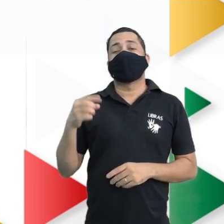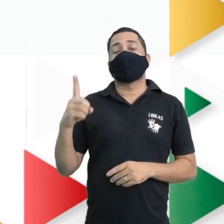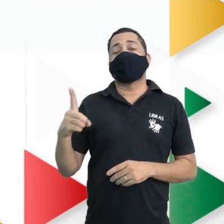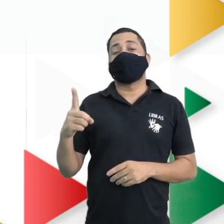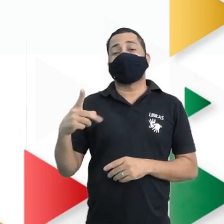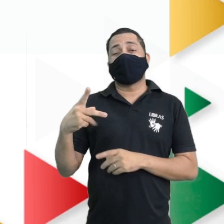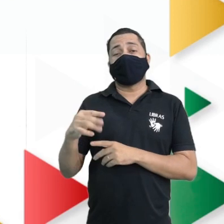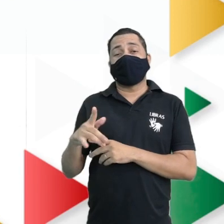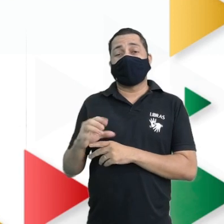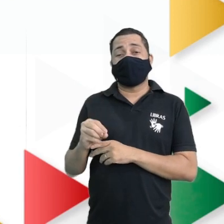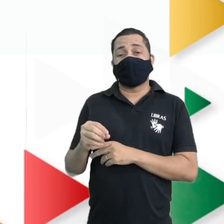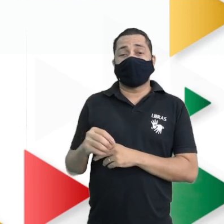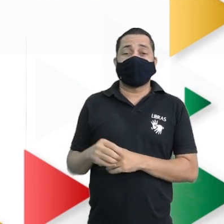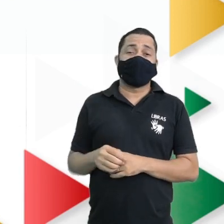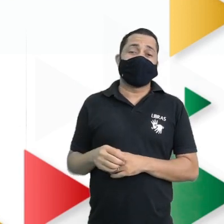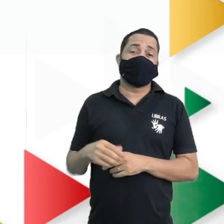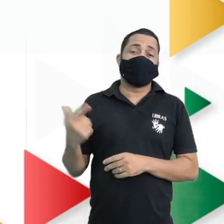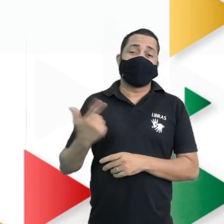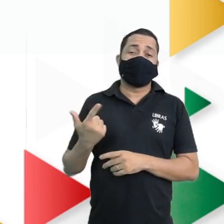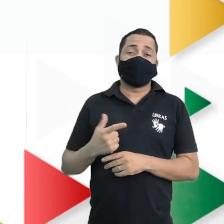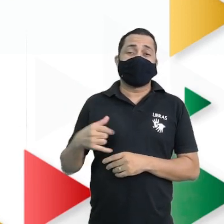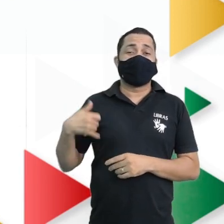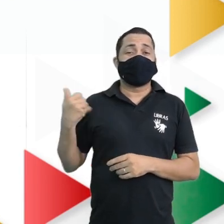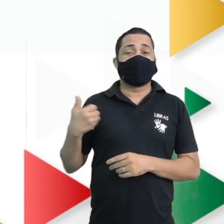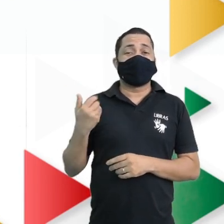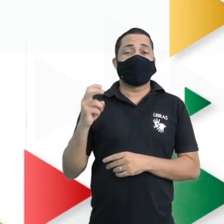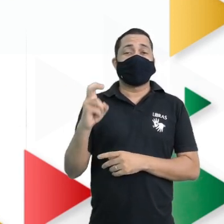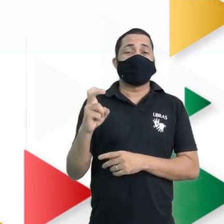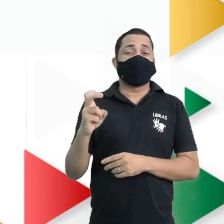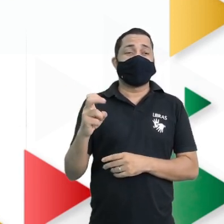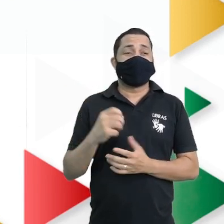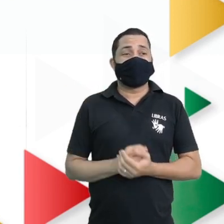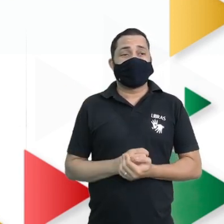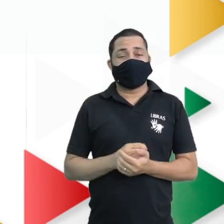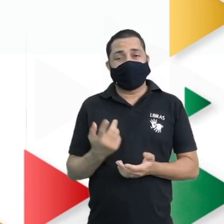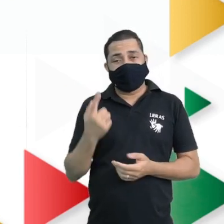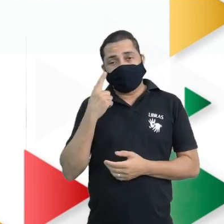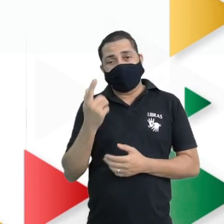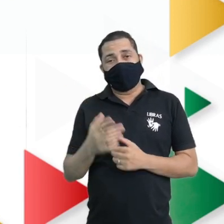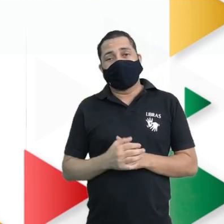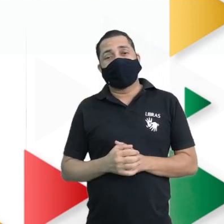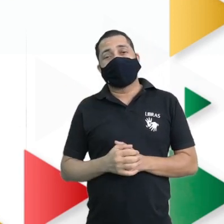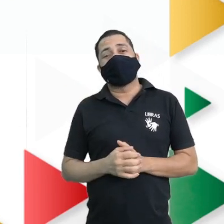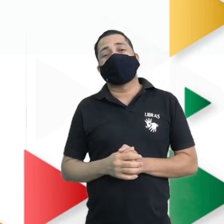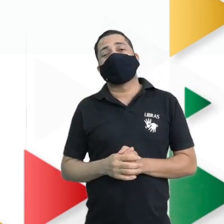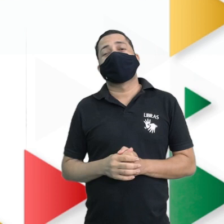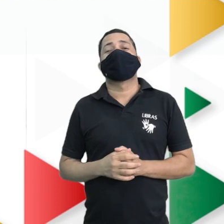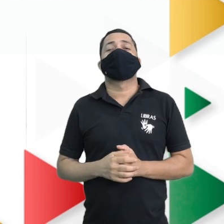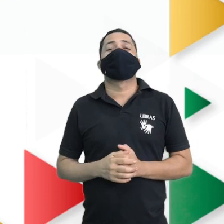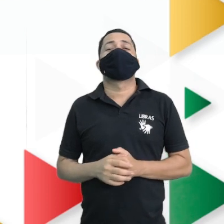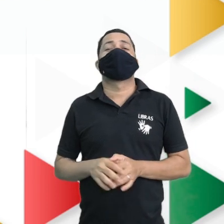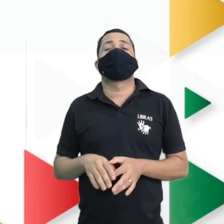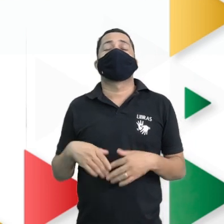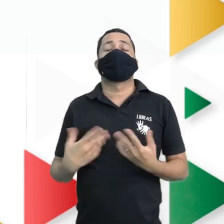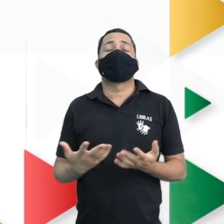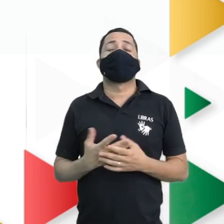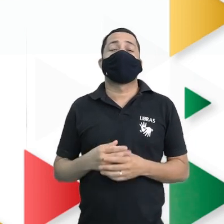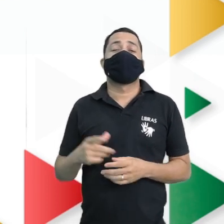podia governar, pois tinha 5 anos de idade. Olha lá aquela conta de matemática que eu não estava sabendo fazer. Dom Pedro I tinha 5 anos e